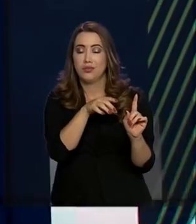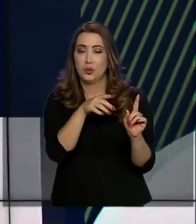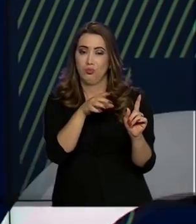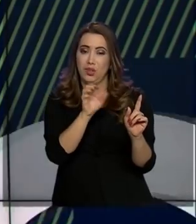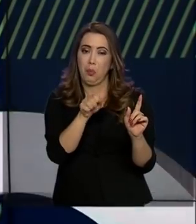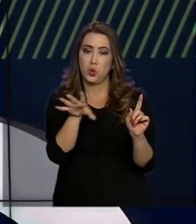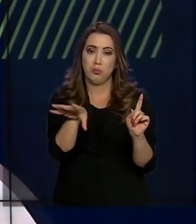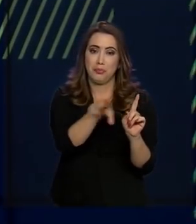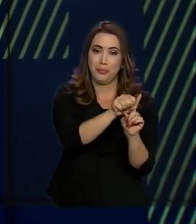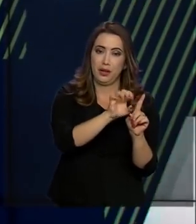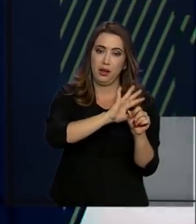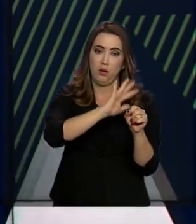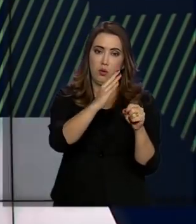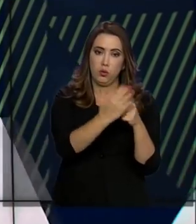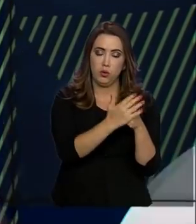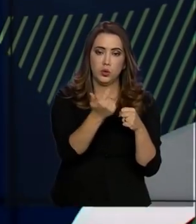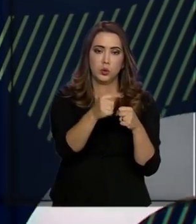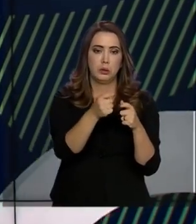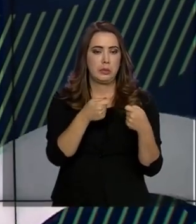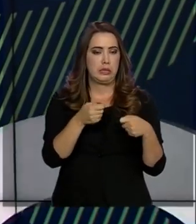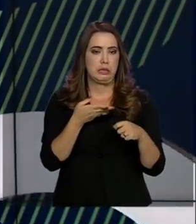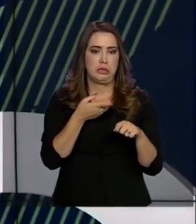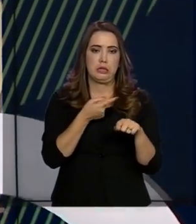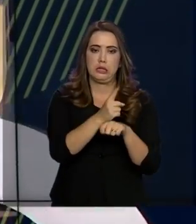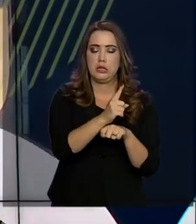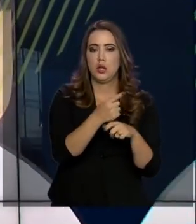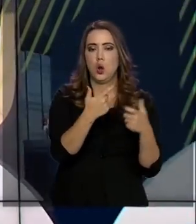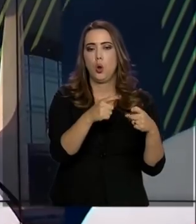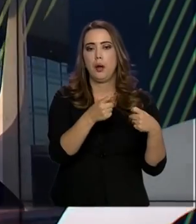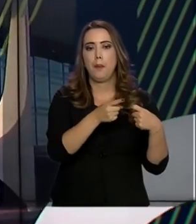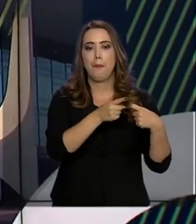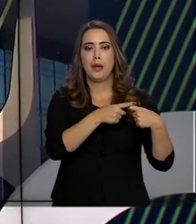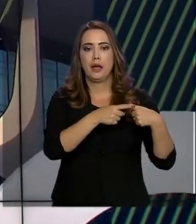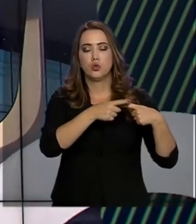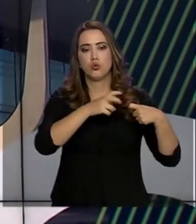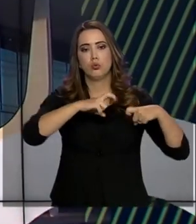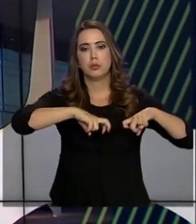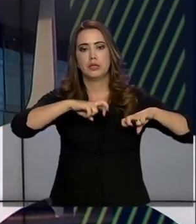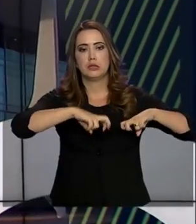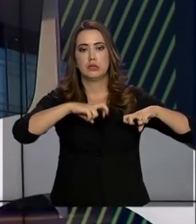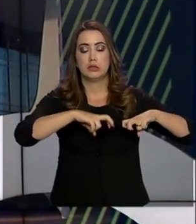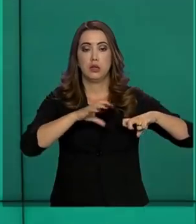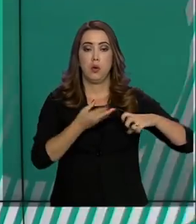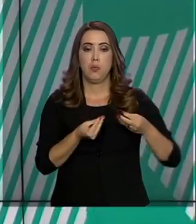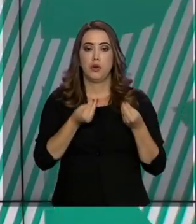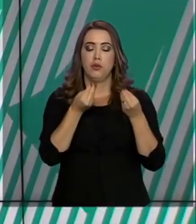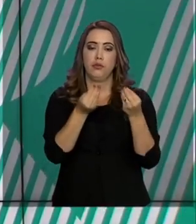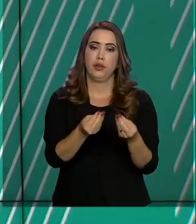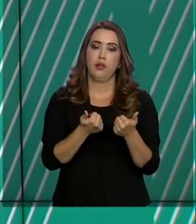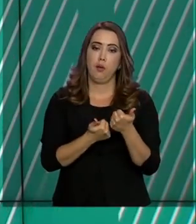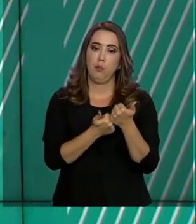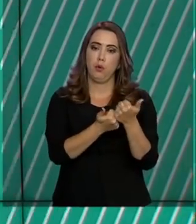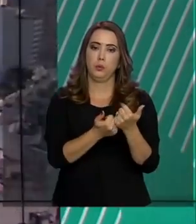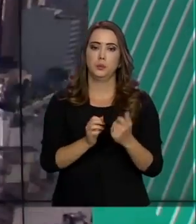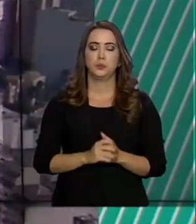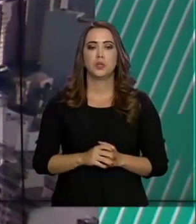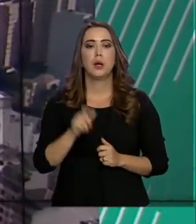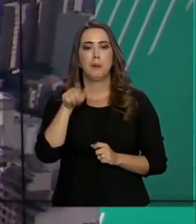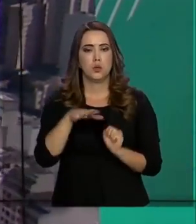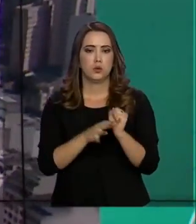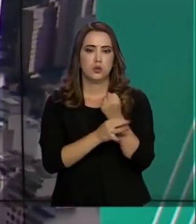-19. Não haverá mais a necessidade de perícia médica presencial para a concessão de benefícios. O